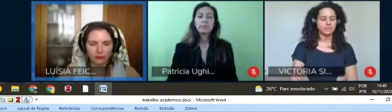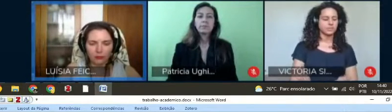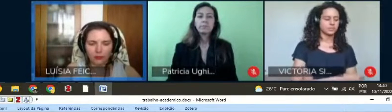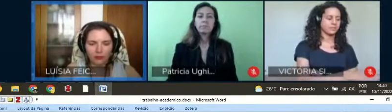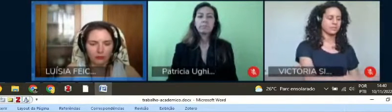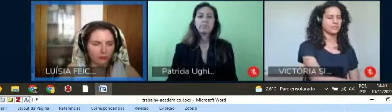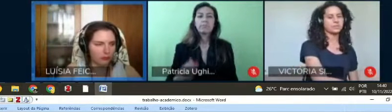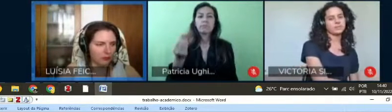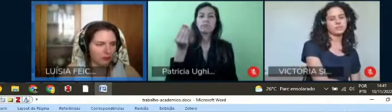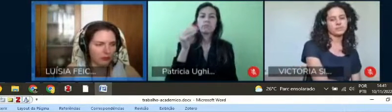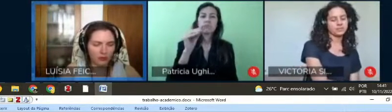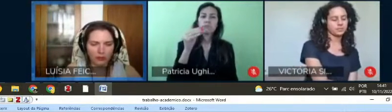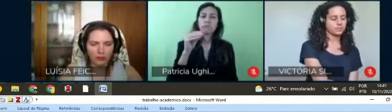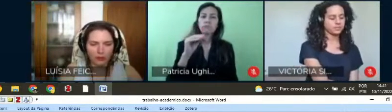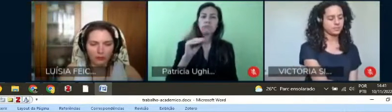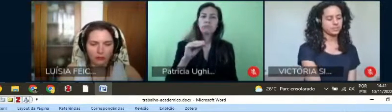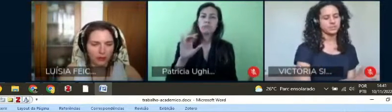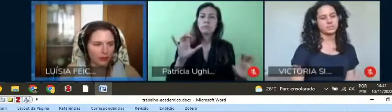completando minha